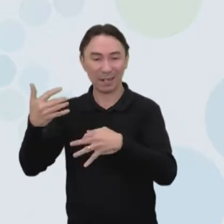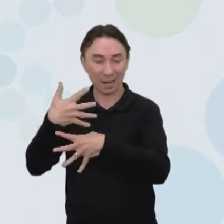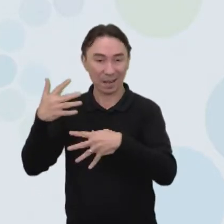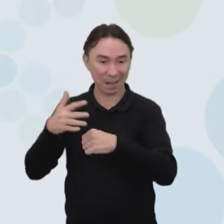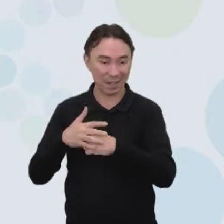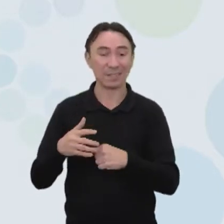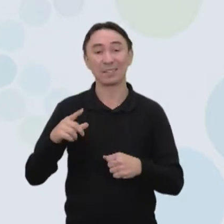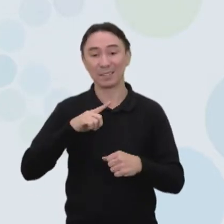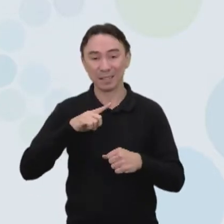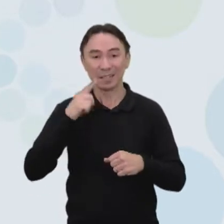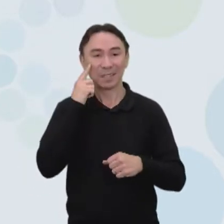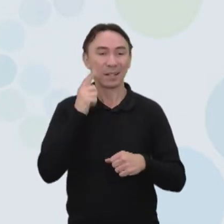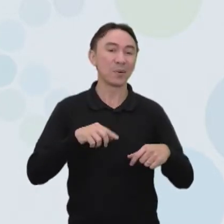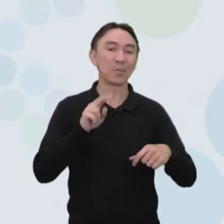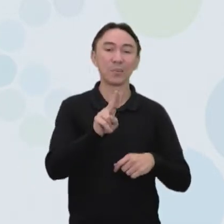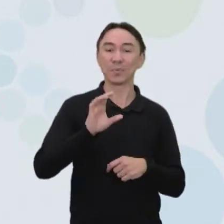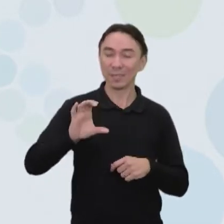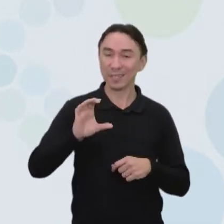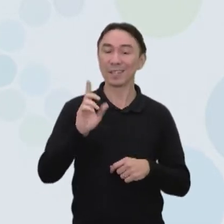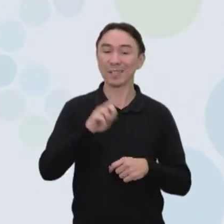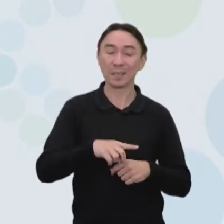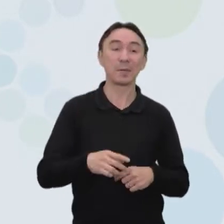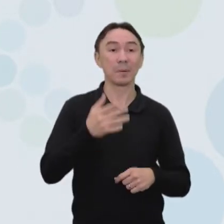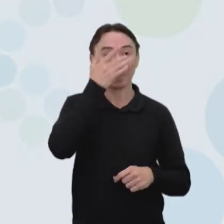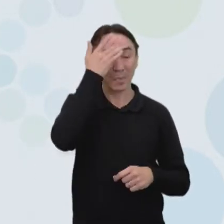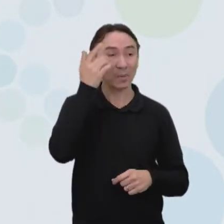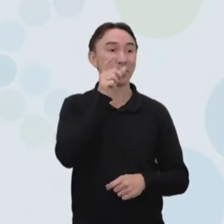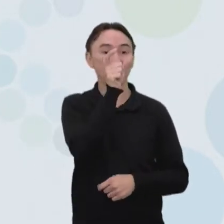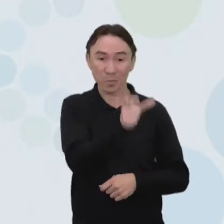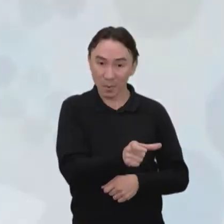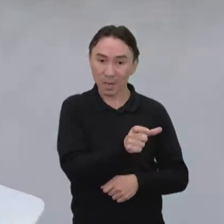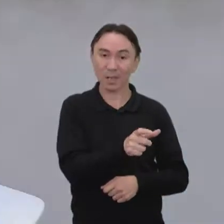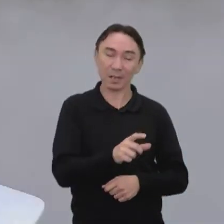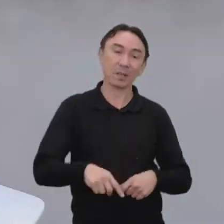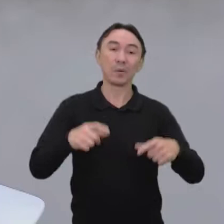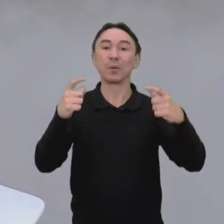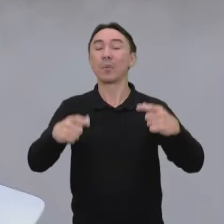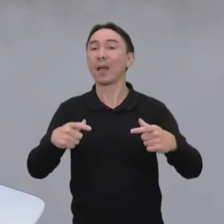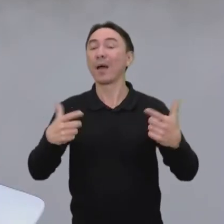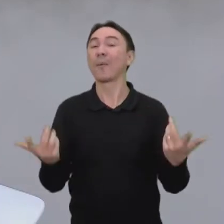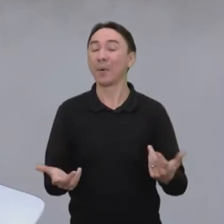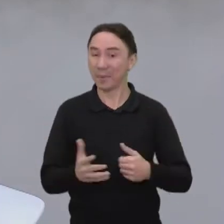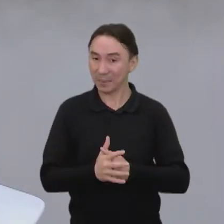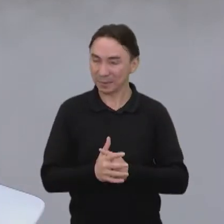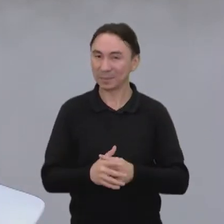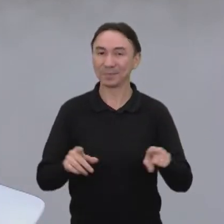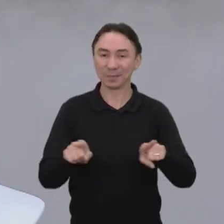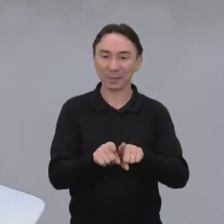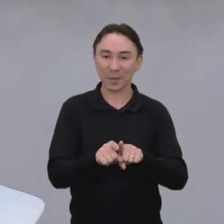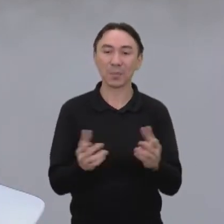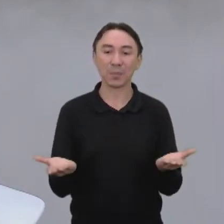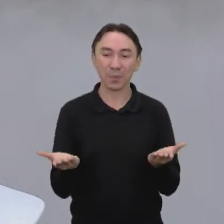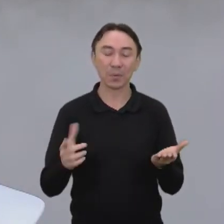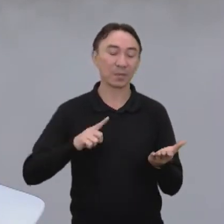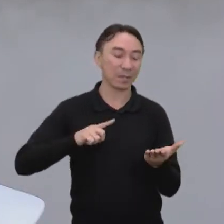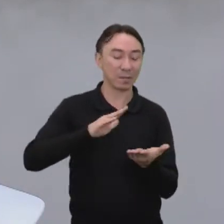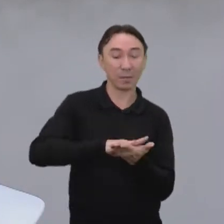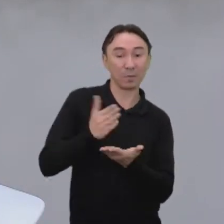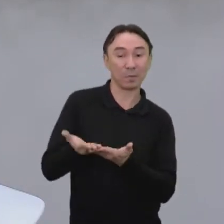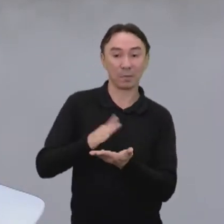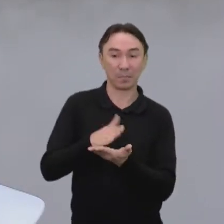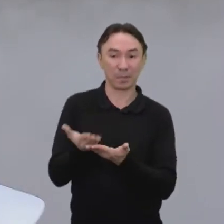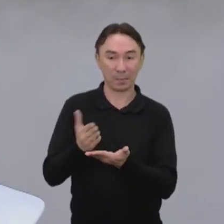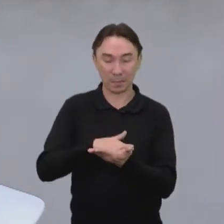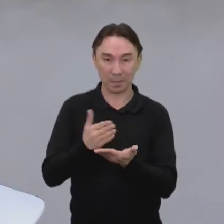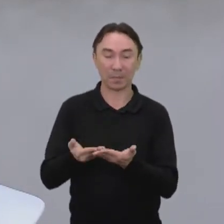o ambiente e o nosso componente do solo à célula. Estamos também hoje com o nosso pessoal de Libras. Gostaria